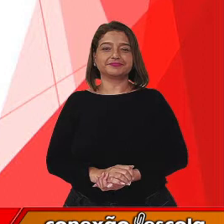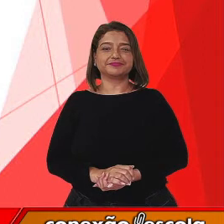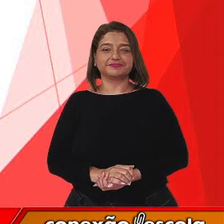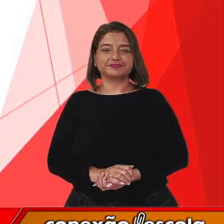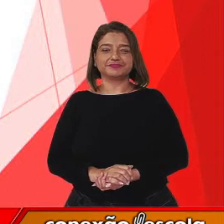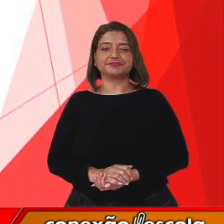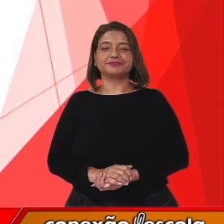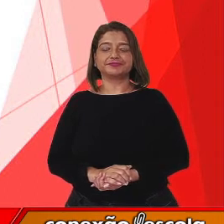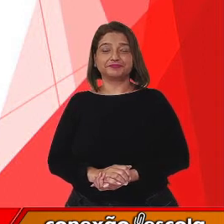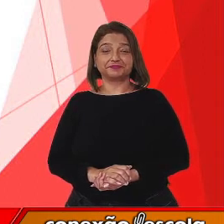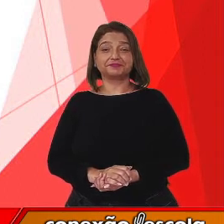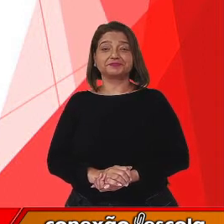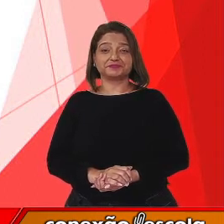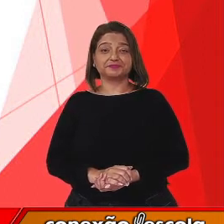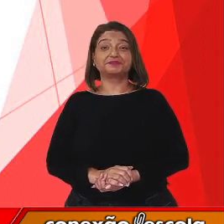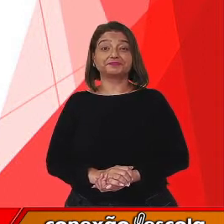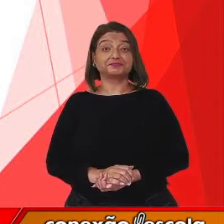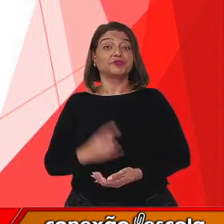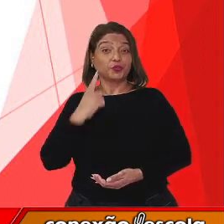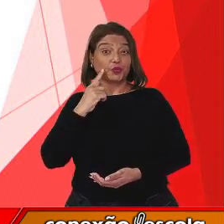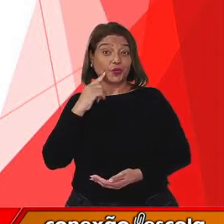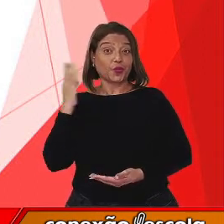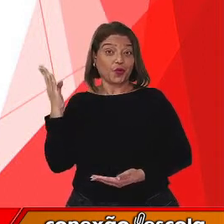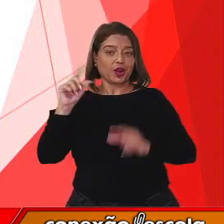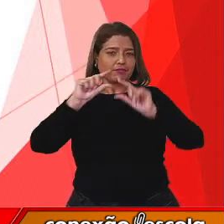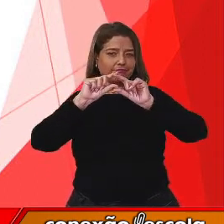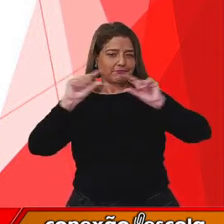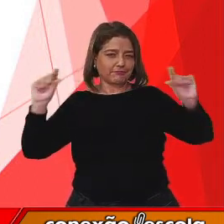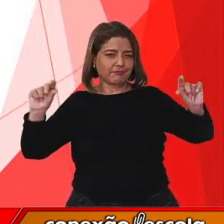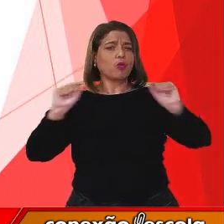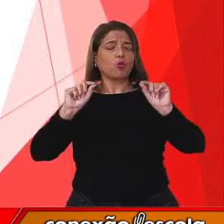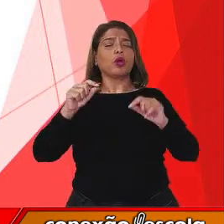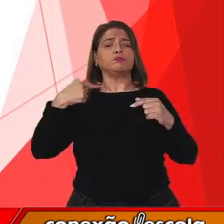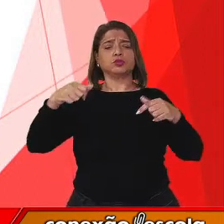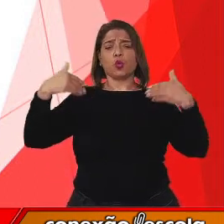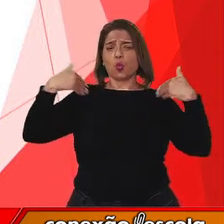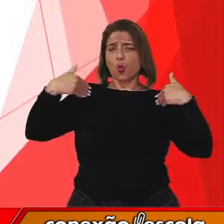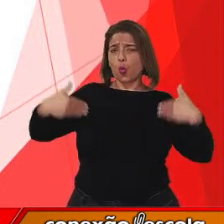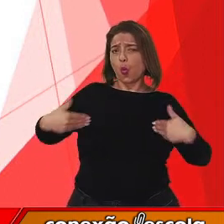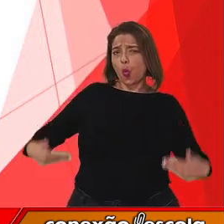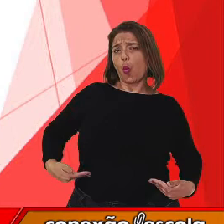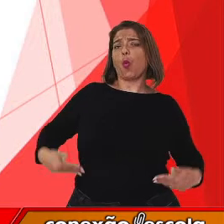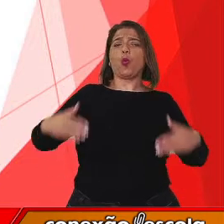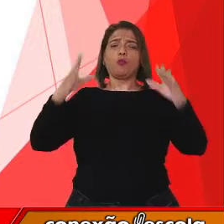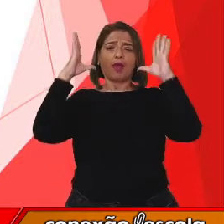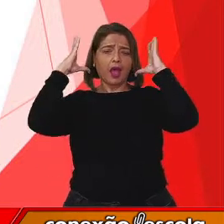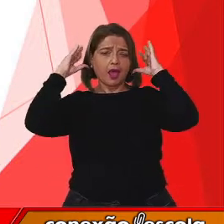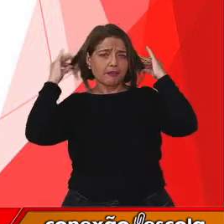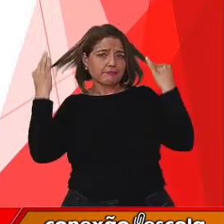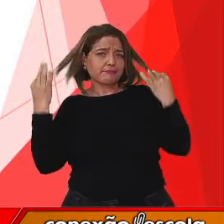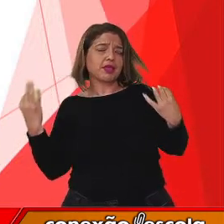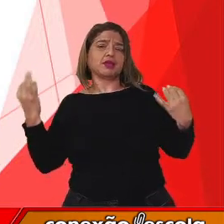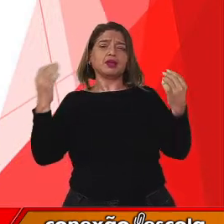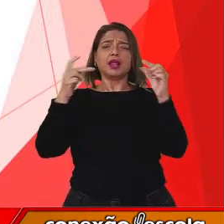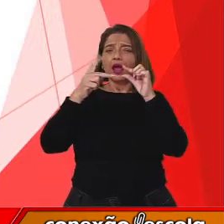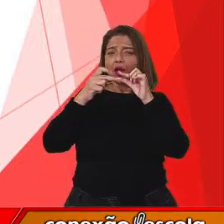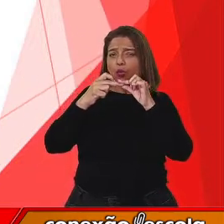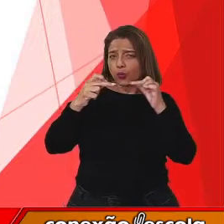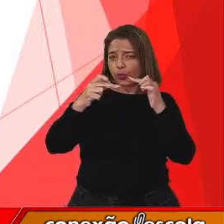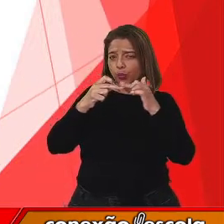and teeth clean. Tá vendo aí as imagens, ó? Então, mantenha seu corpo, olha, seu cabelo,